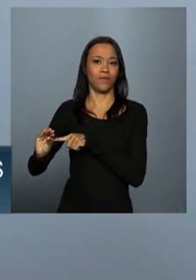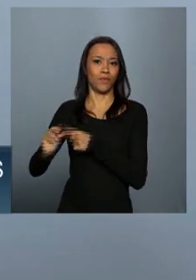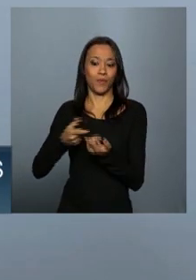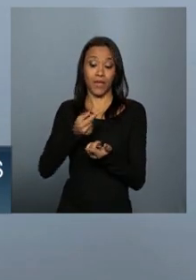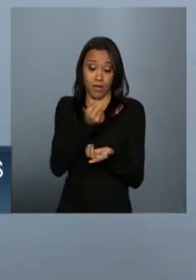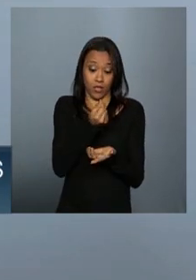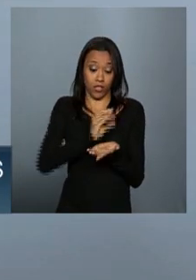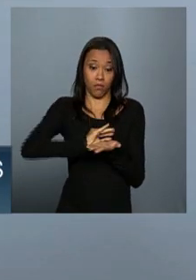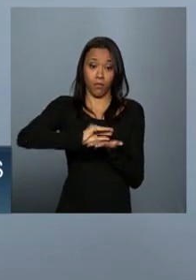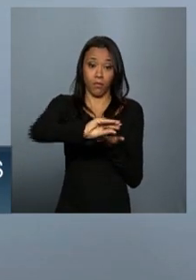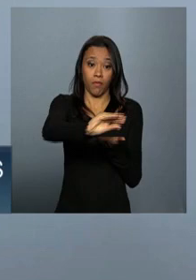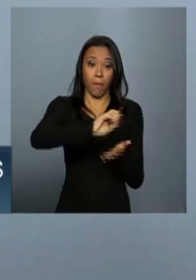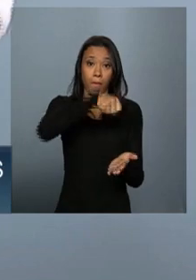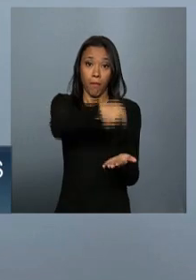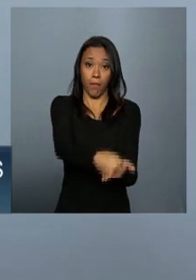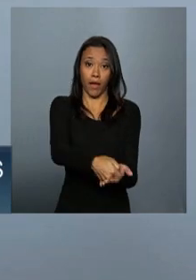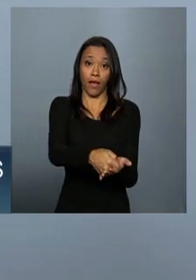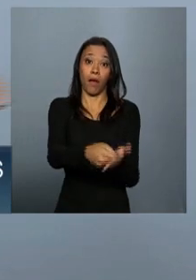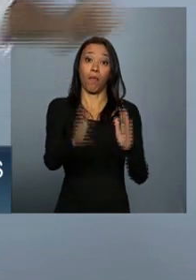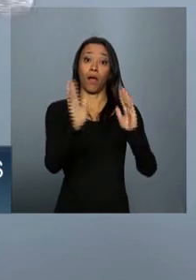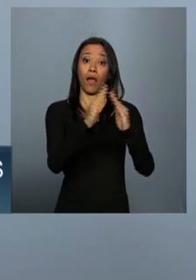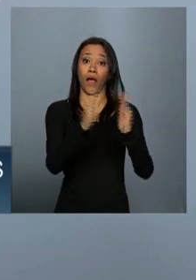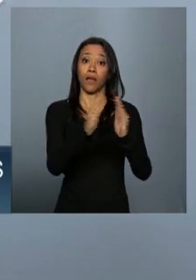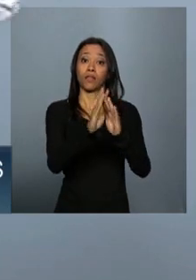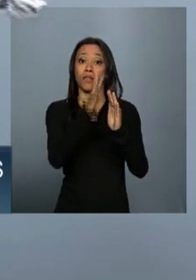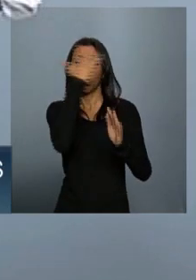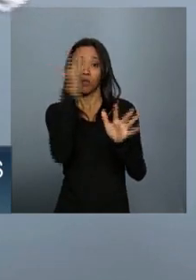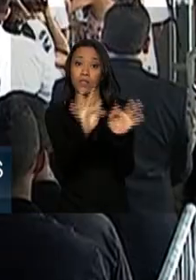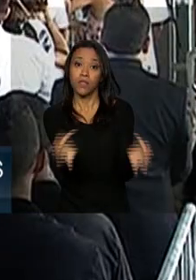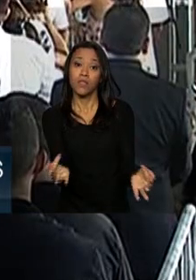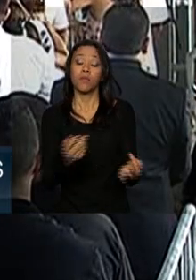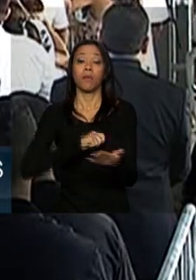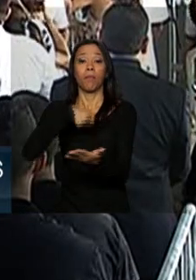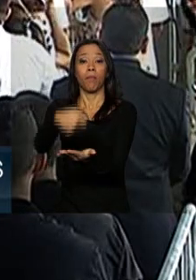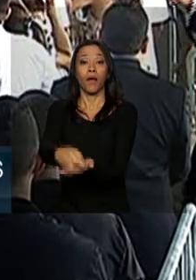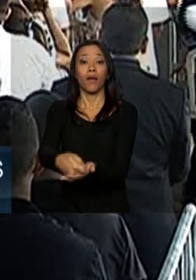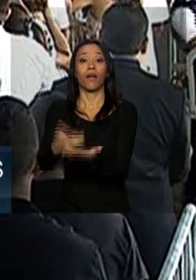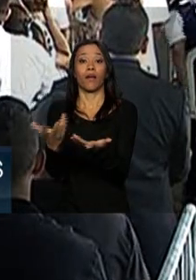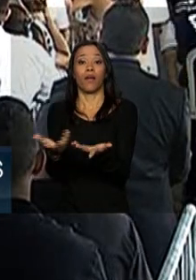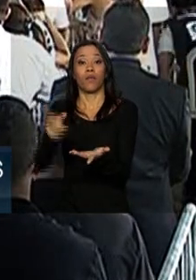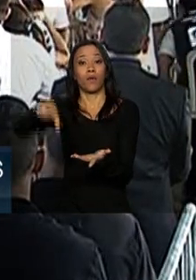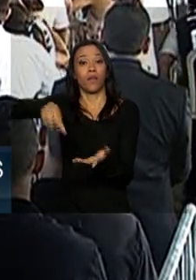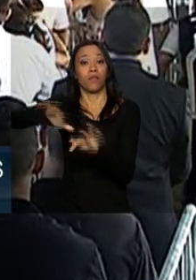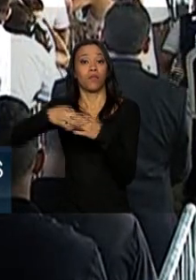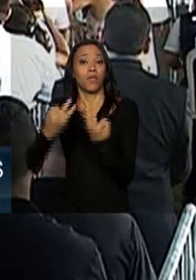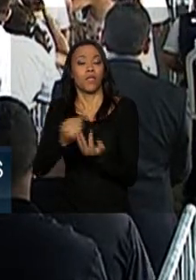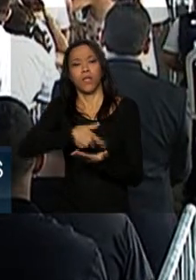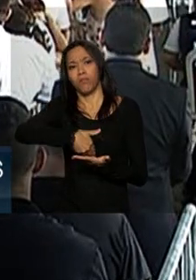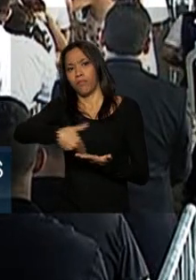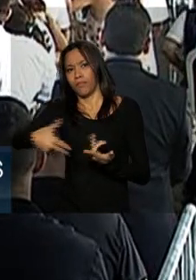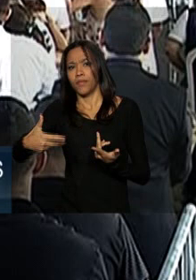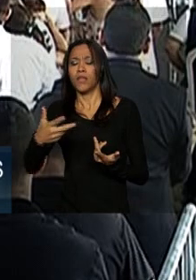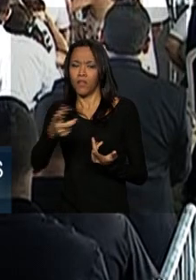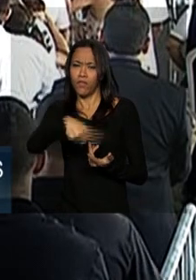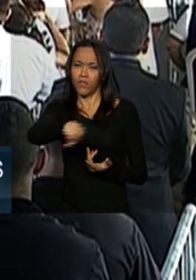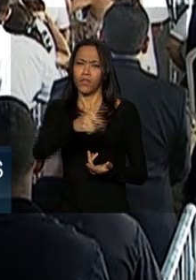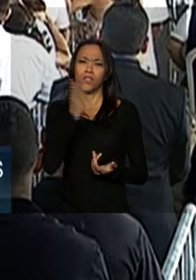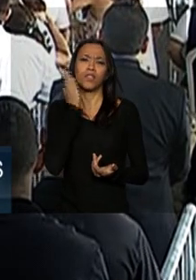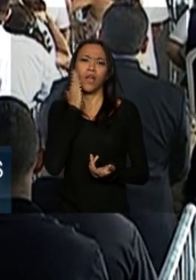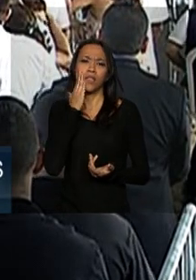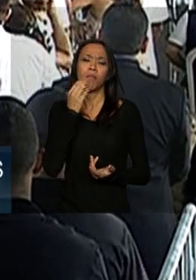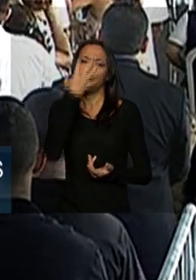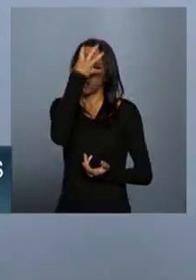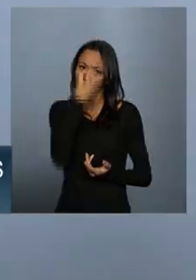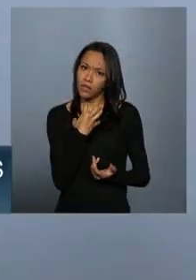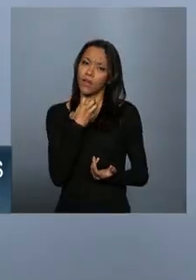não ia para a escola, não ia para o Bolsa Família. E esse governo, o governo da presidenta Dilma, tem em vocês o testemunho que é um governo